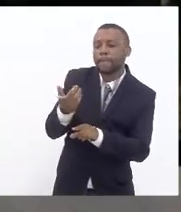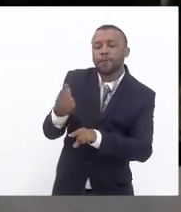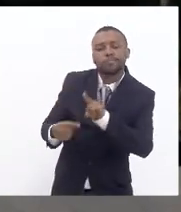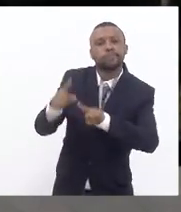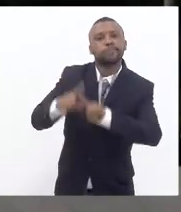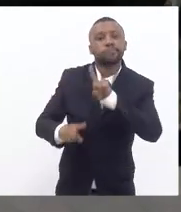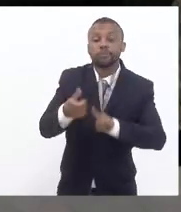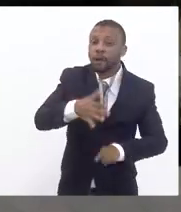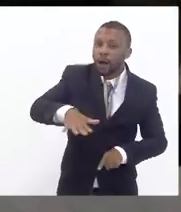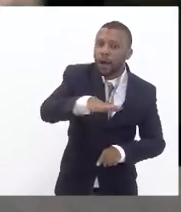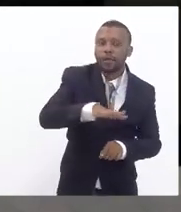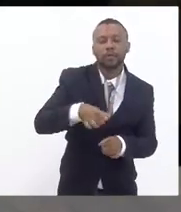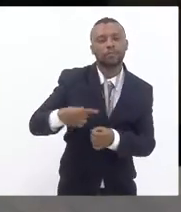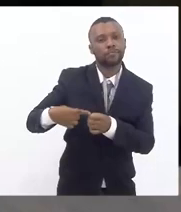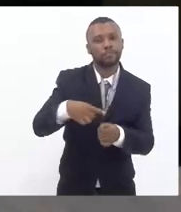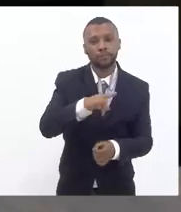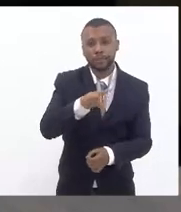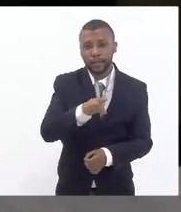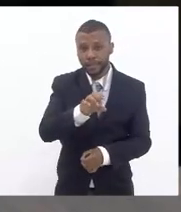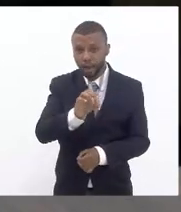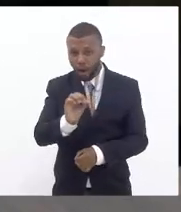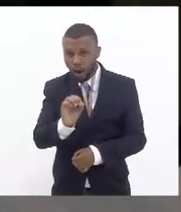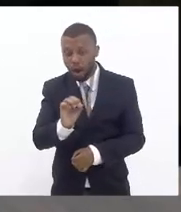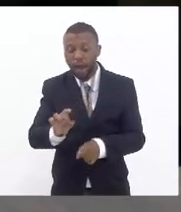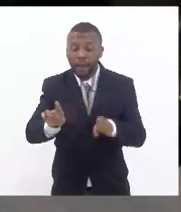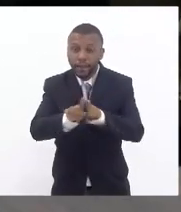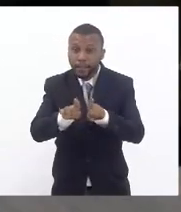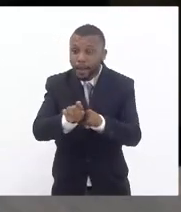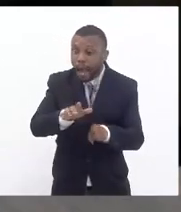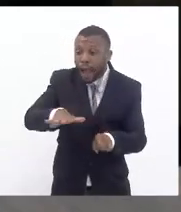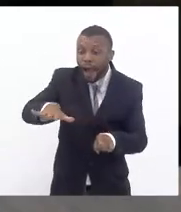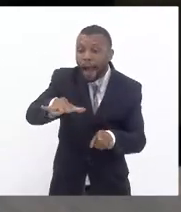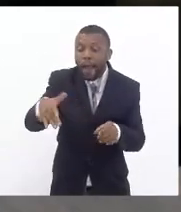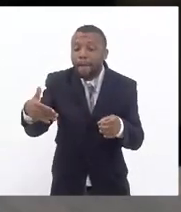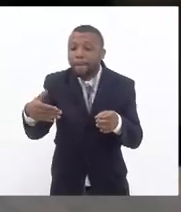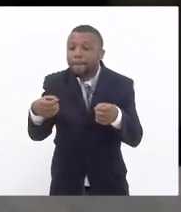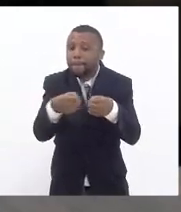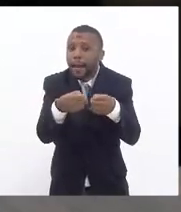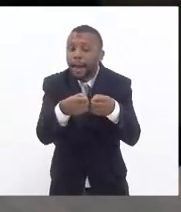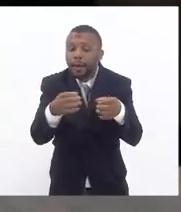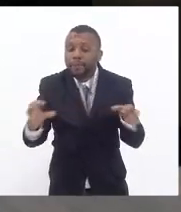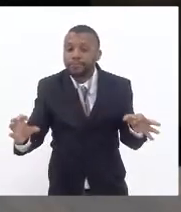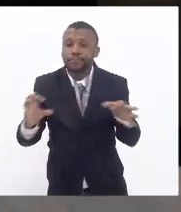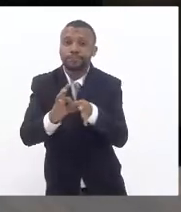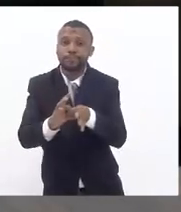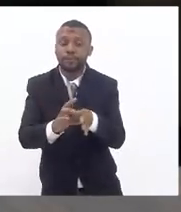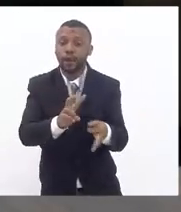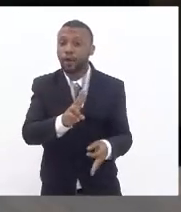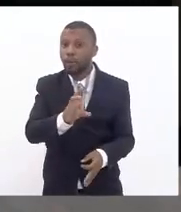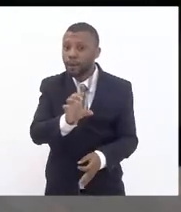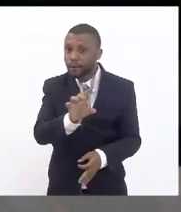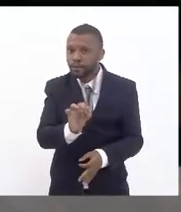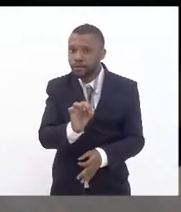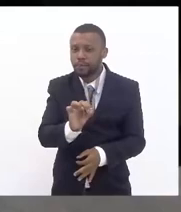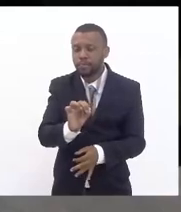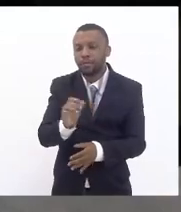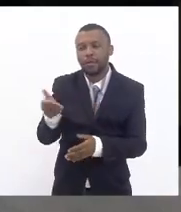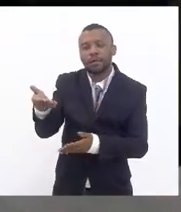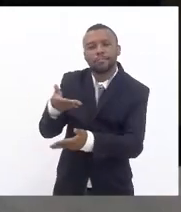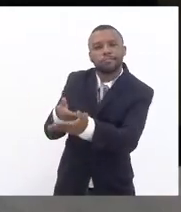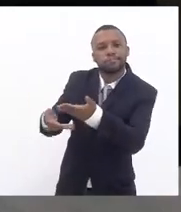da cidade do Rio de Janeiro e de áreas contíguas, porque a UESO também dialoga e recebe estudantes de outras